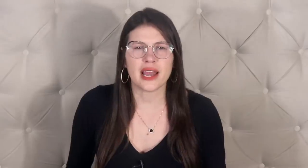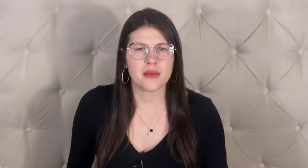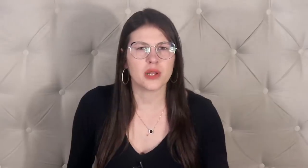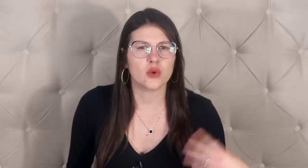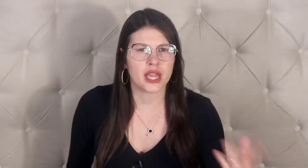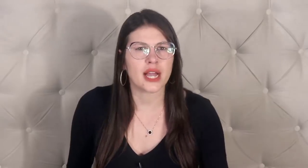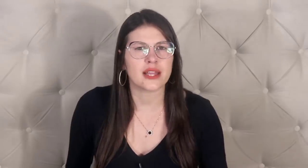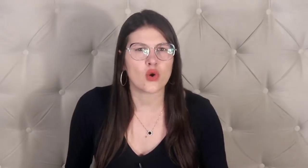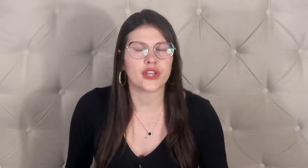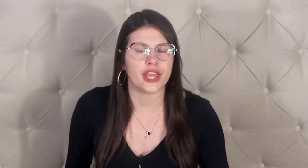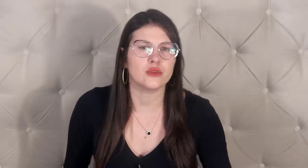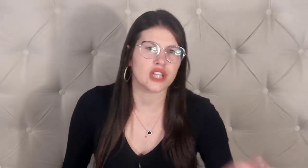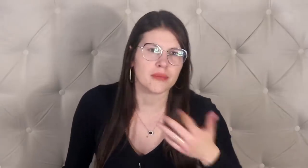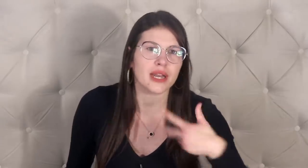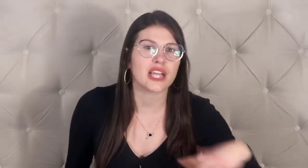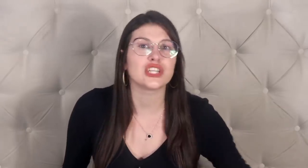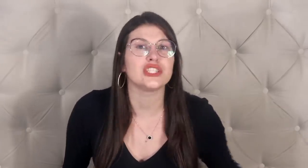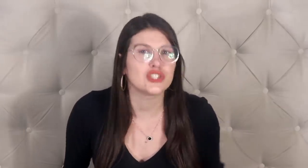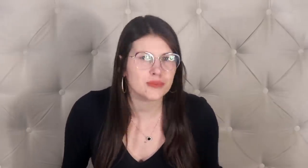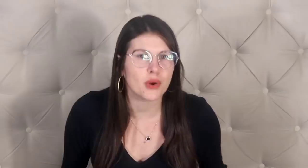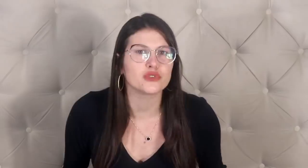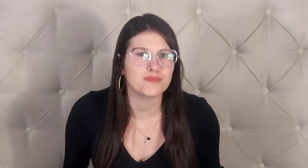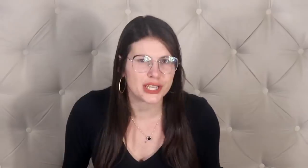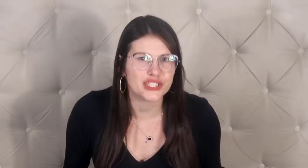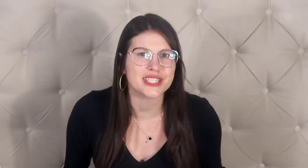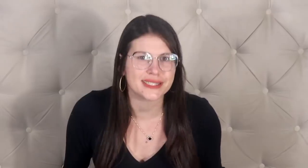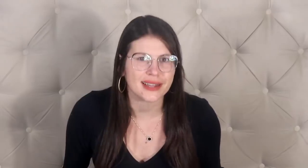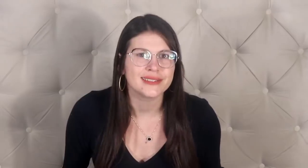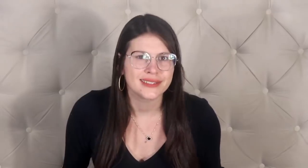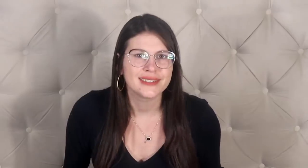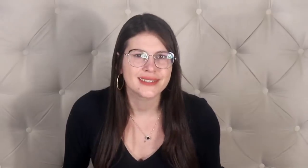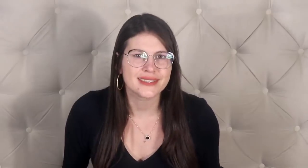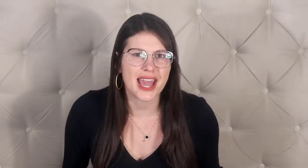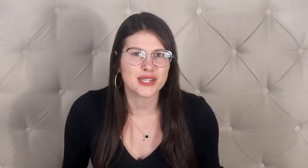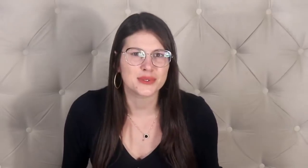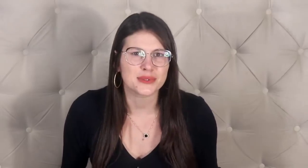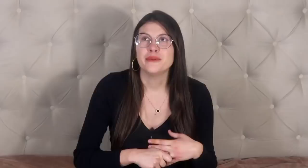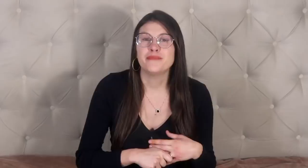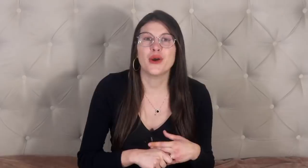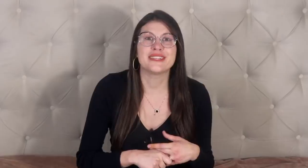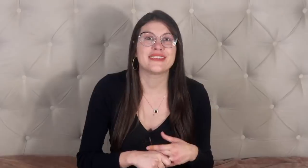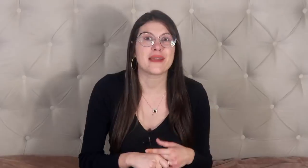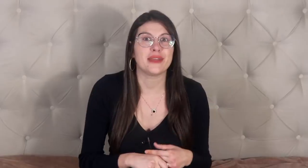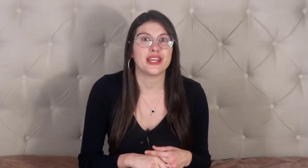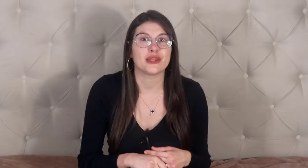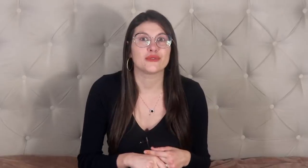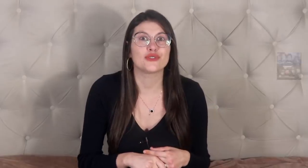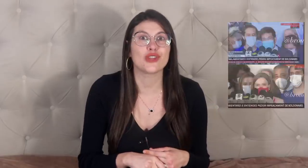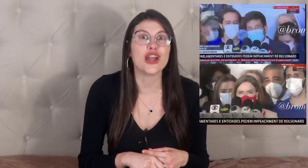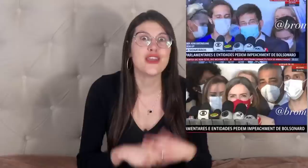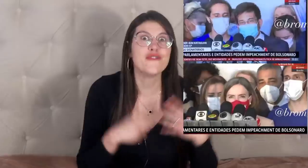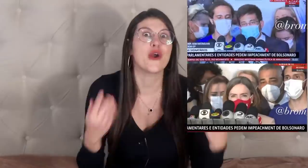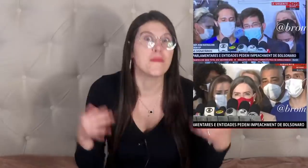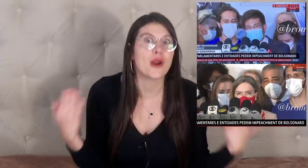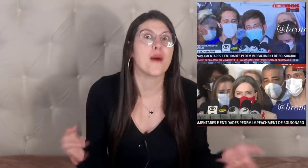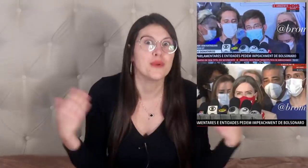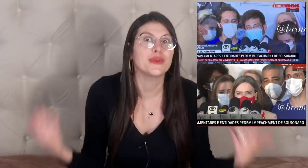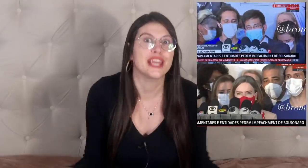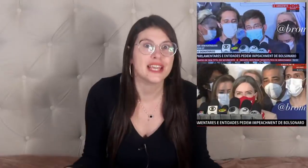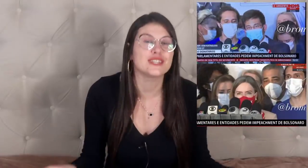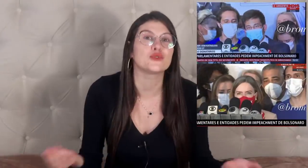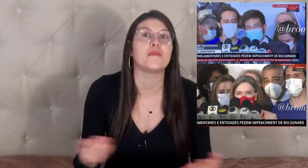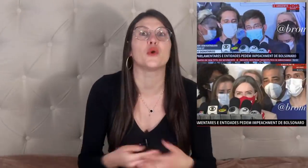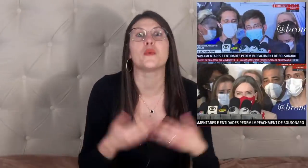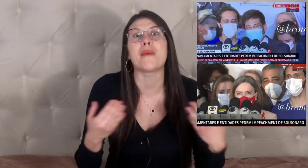mundo aqui lembra do Kim Kataquinho chamando a gente de bolso petista, certo? Pois é, meninos. Só que foi o